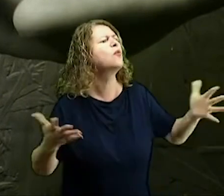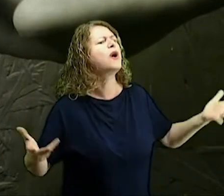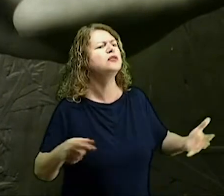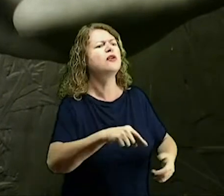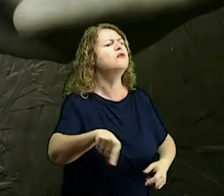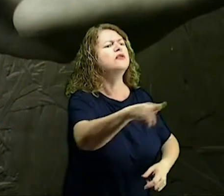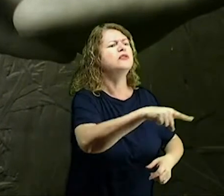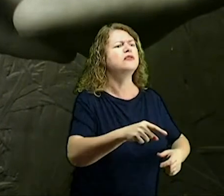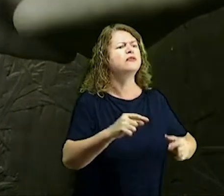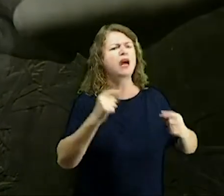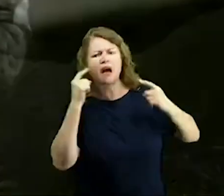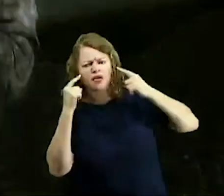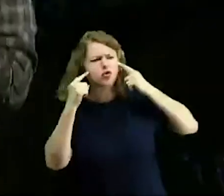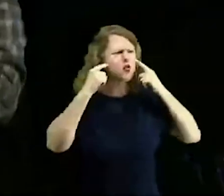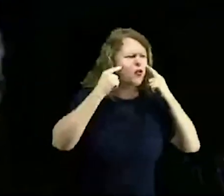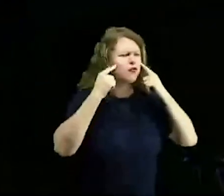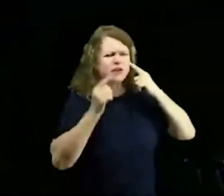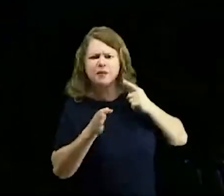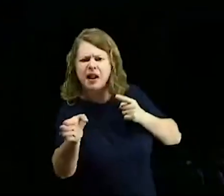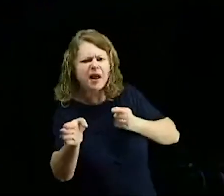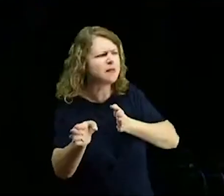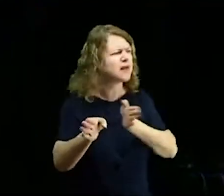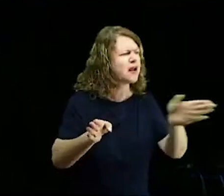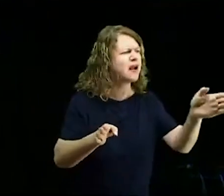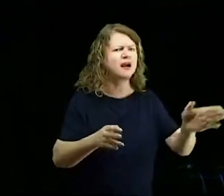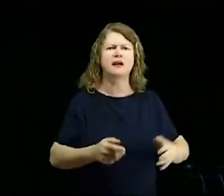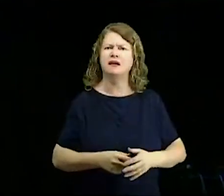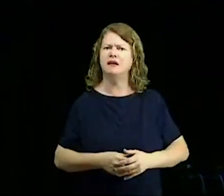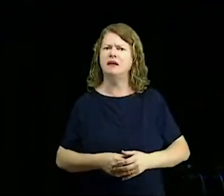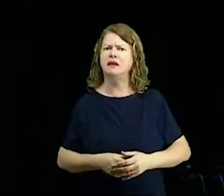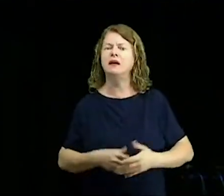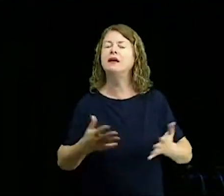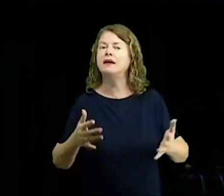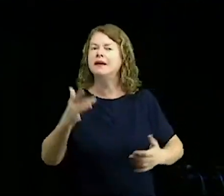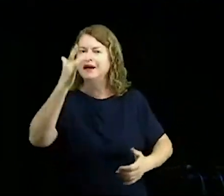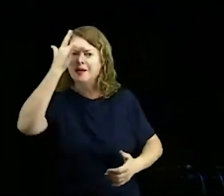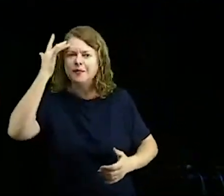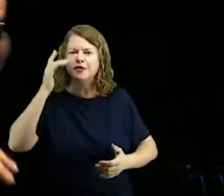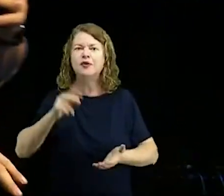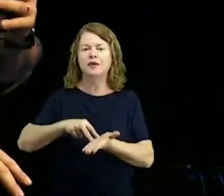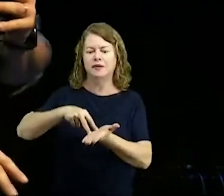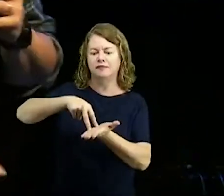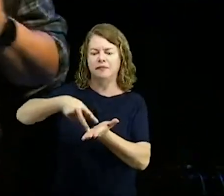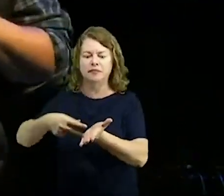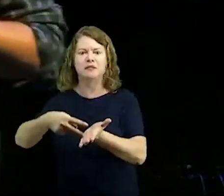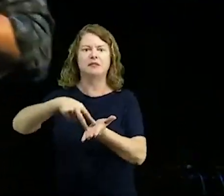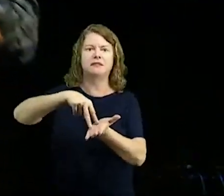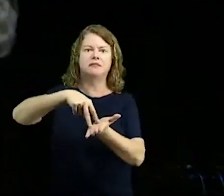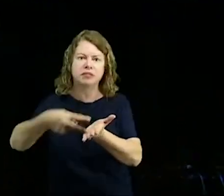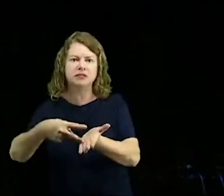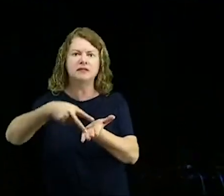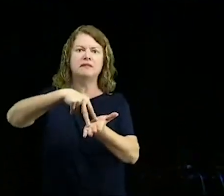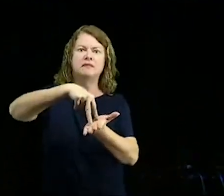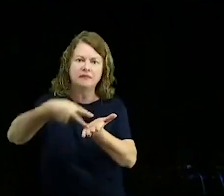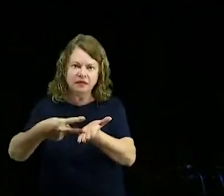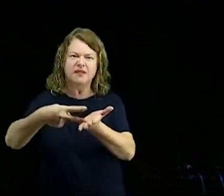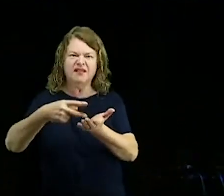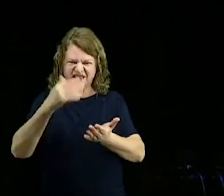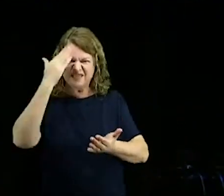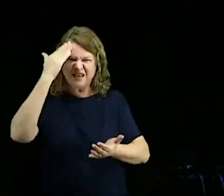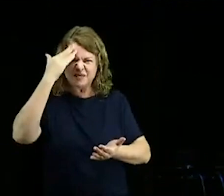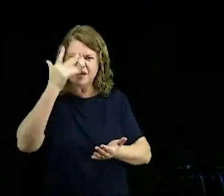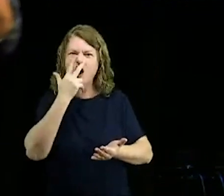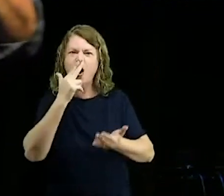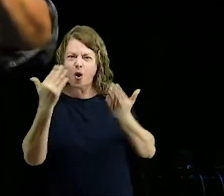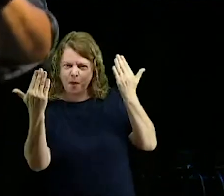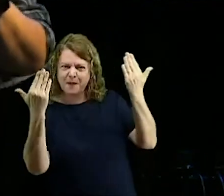quando você vai ficar desequilibrado? Uma pessoa coxa é uma pessoa que uma hora tende para um lado, outra hora tende para o outro. É uma pessoa que tem